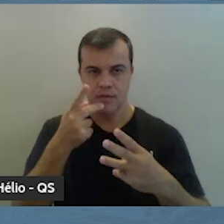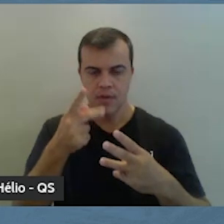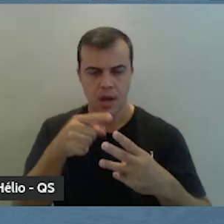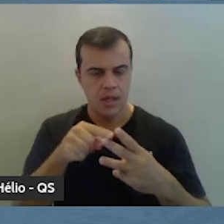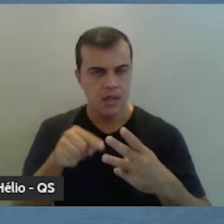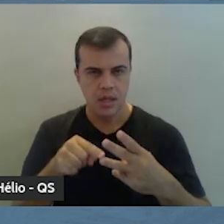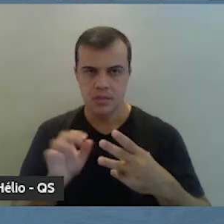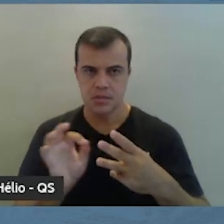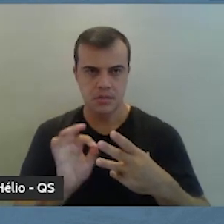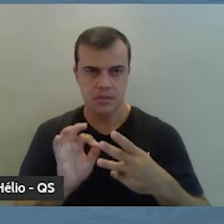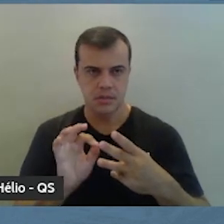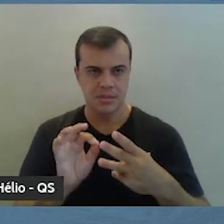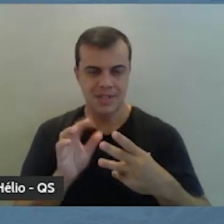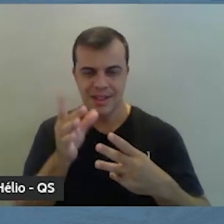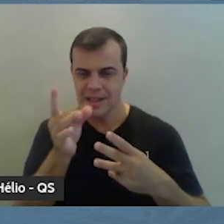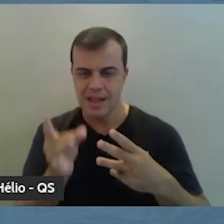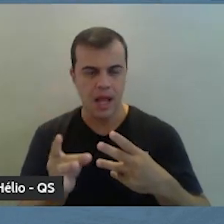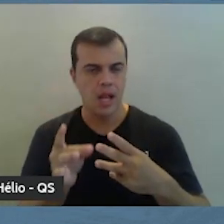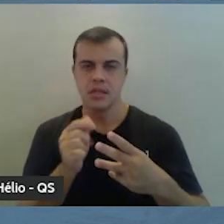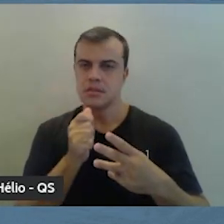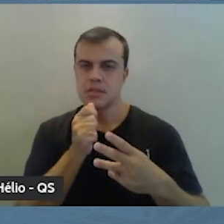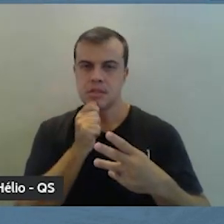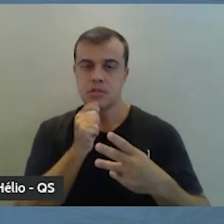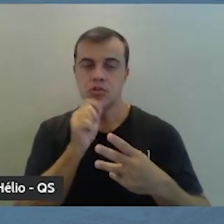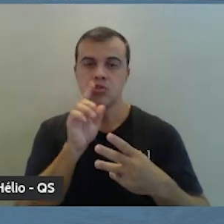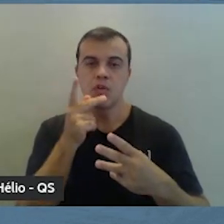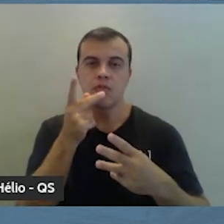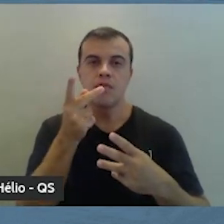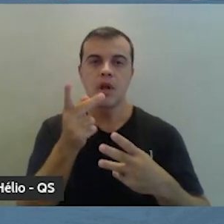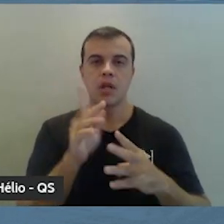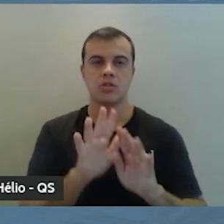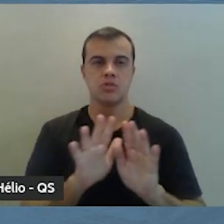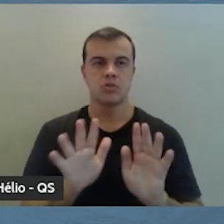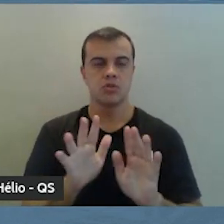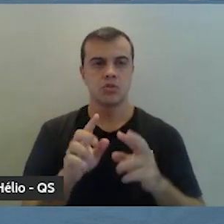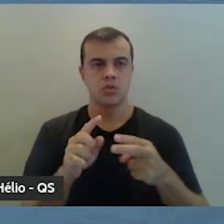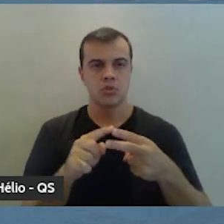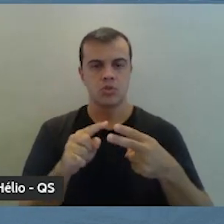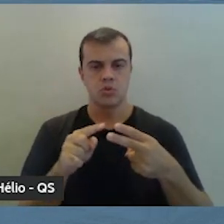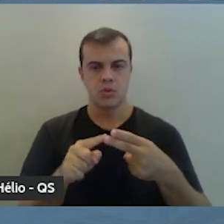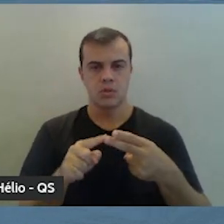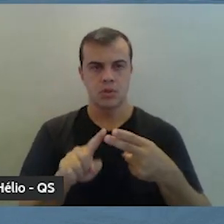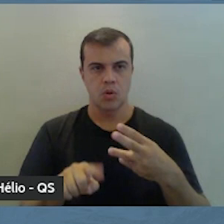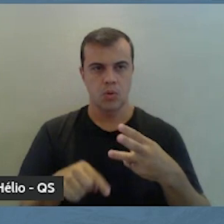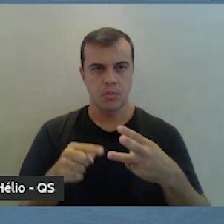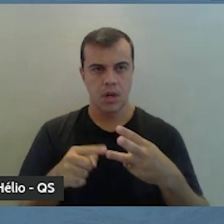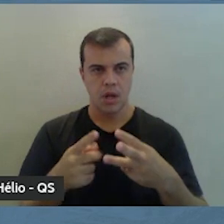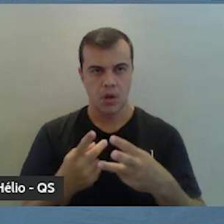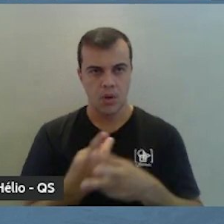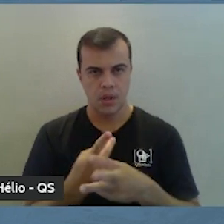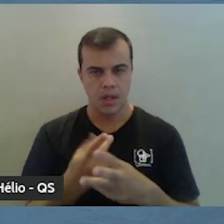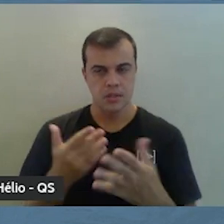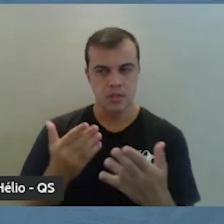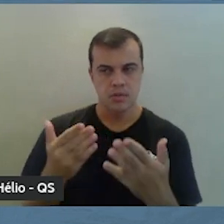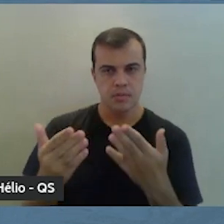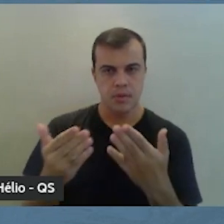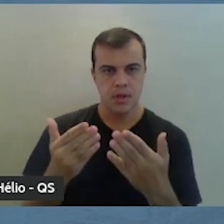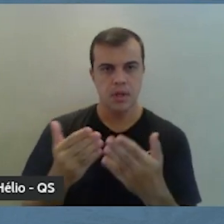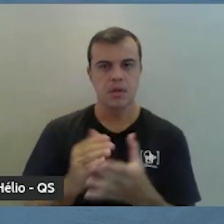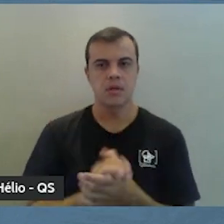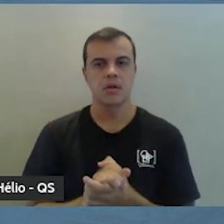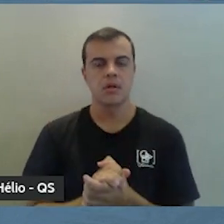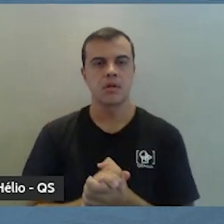3 especificamente, vou falar apenas de 2 e de uma que acontece em paralelo com